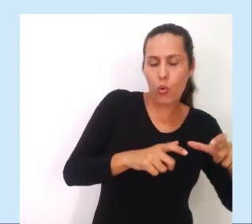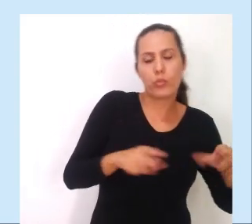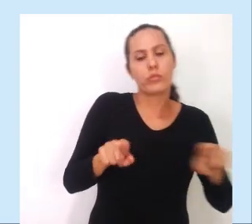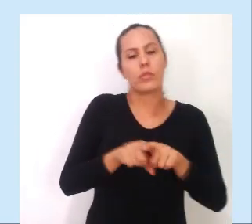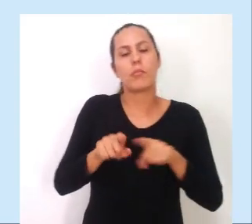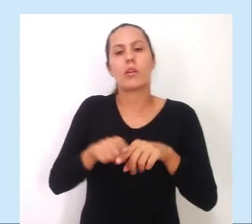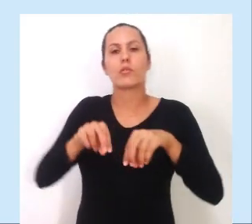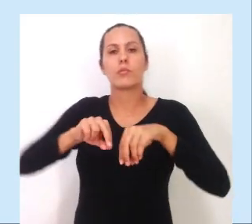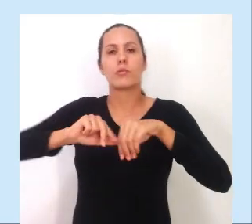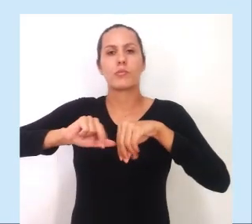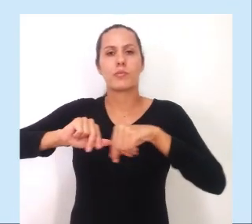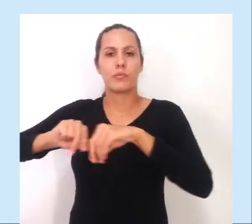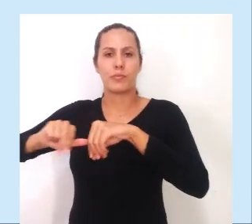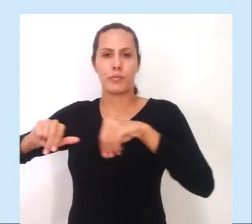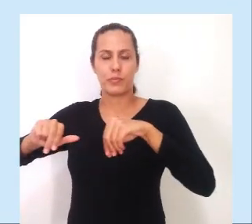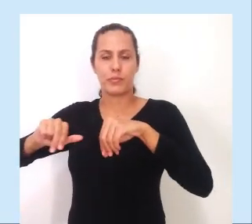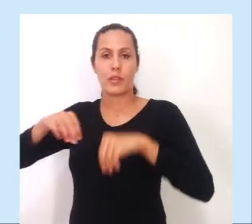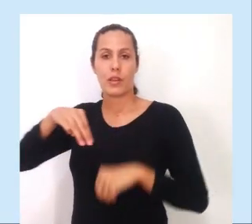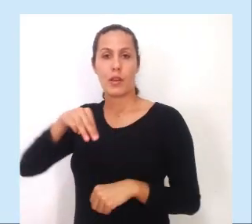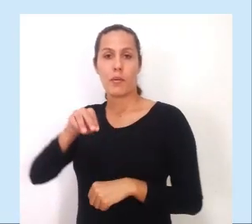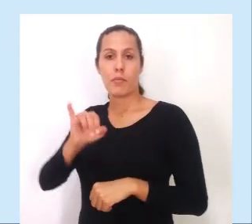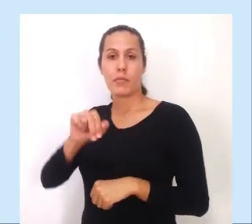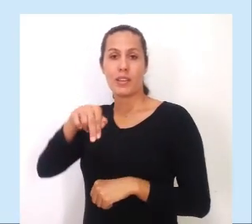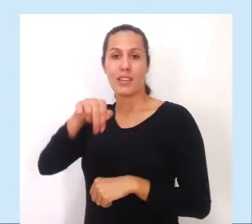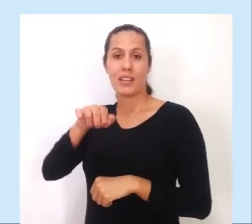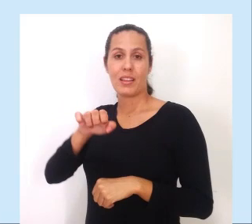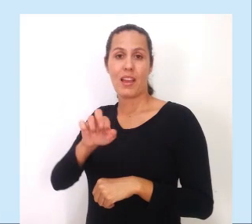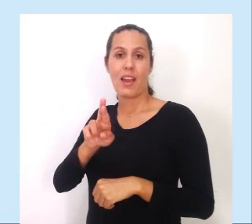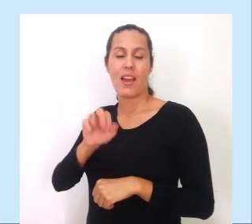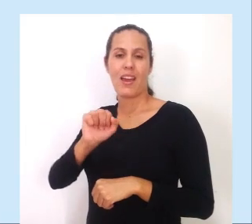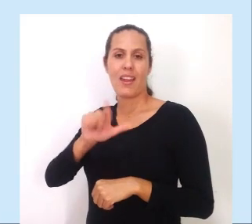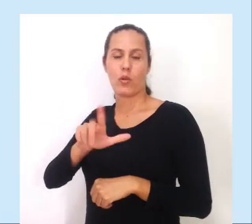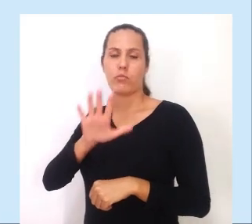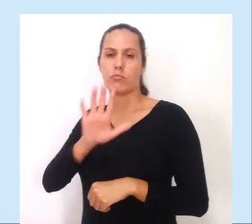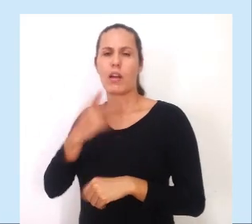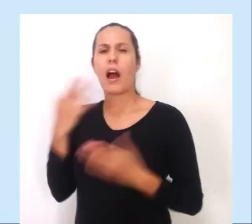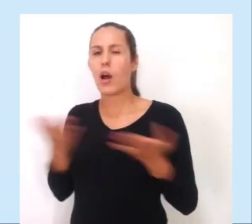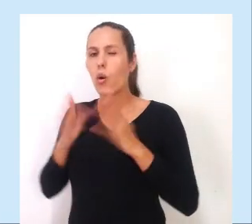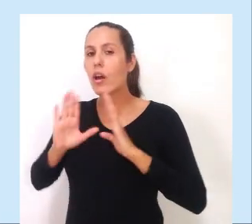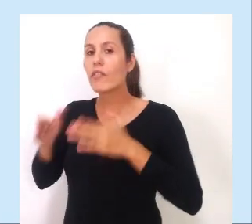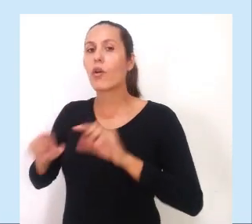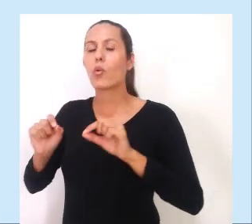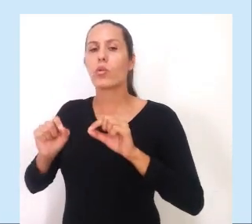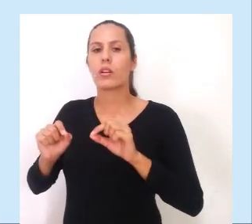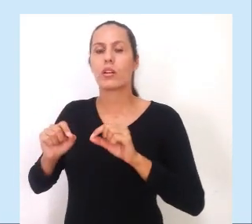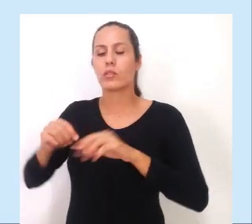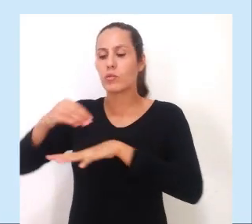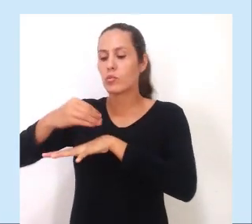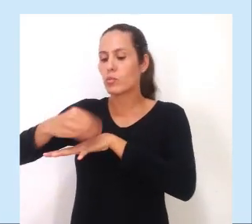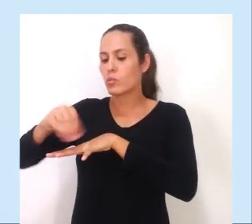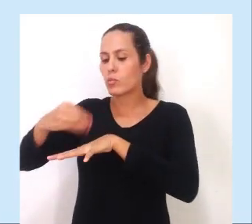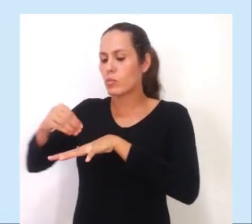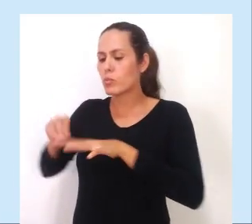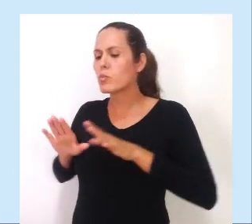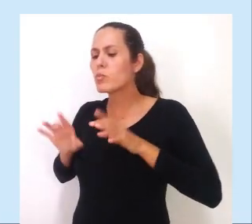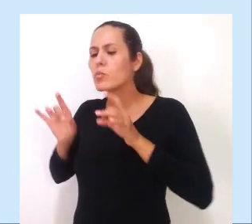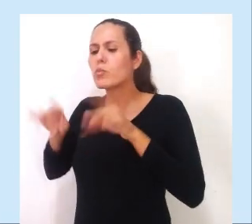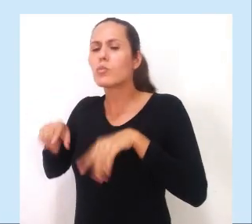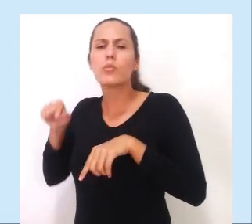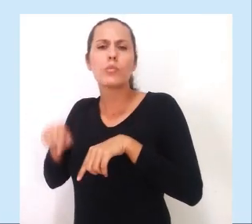rochas e alguns dos seus minerais. Mas agora eu quero começar a falar sobre os